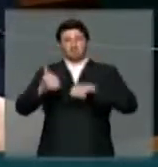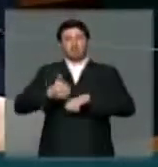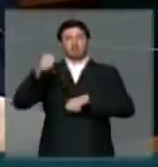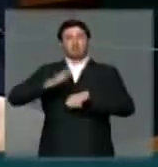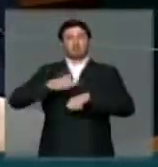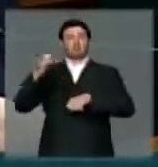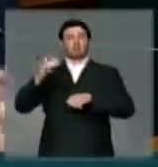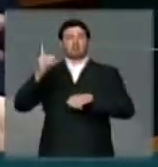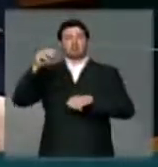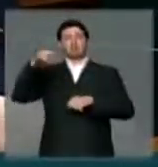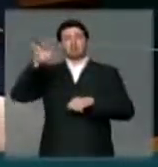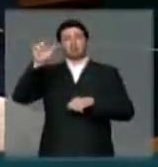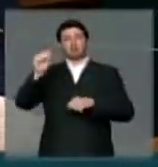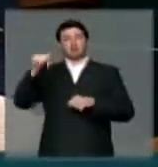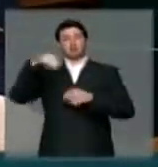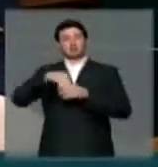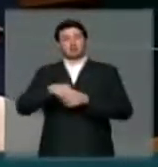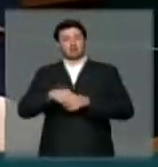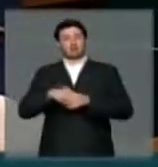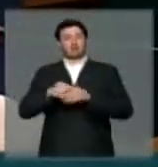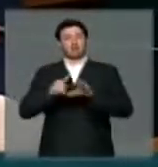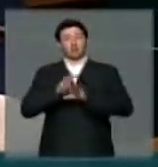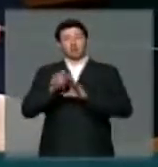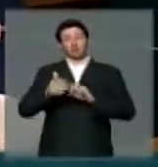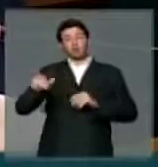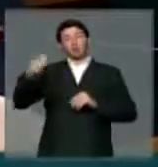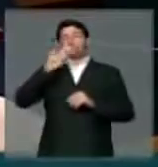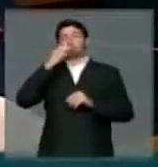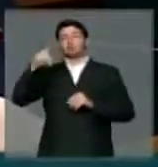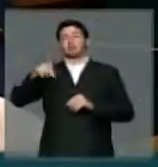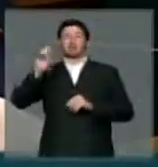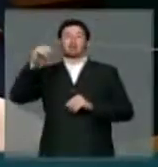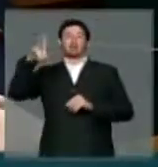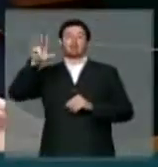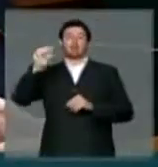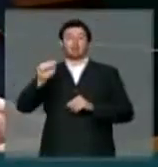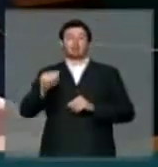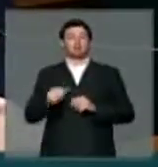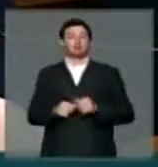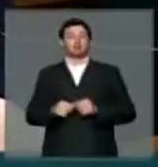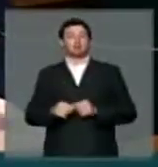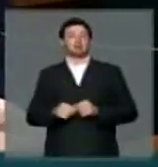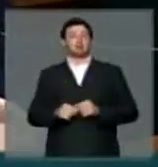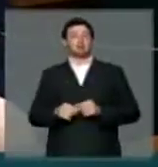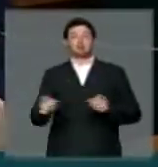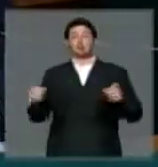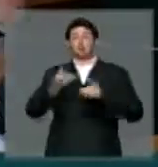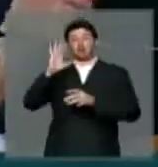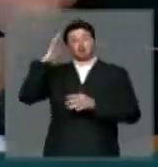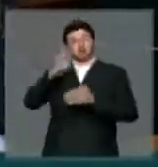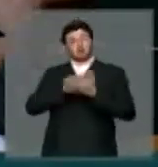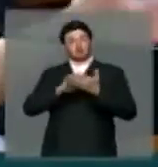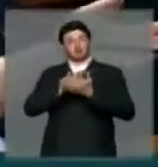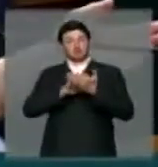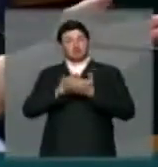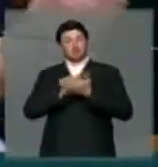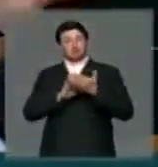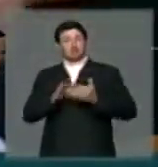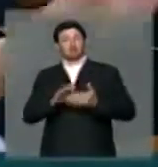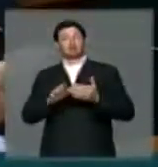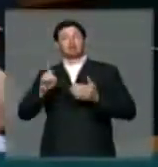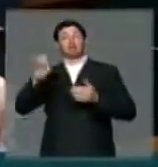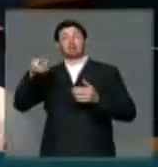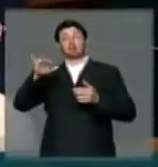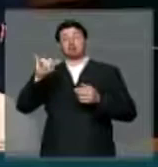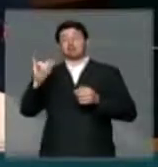democracia representativa na direção da outra dimensão da democracia, sem a qual não se completará a democracia,